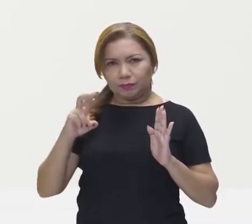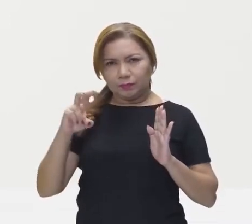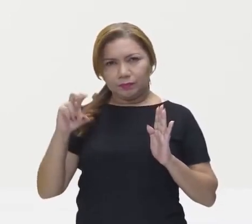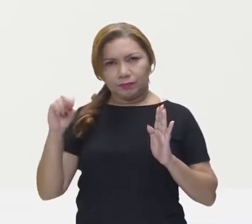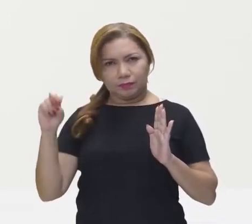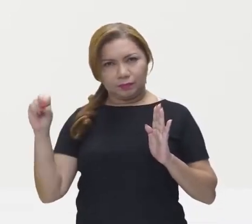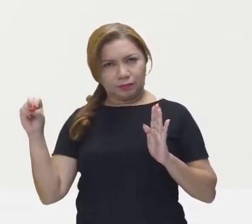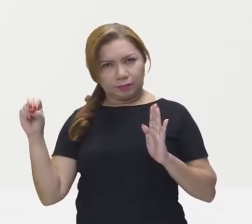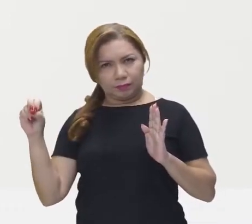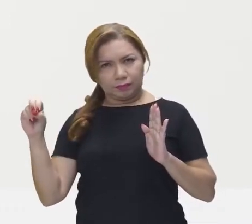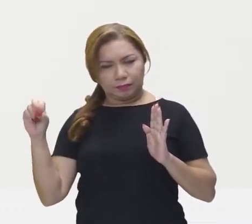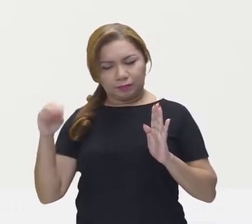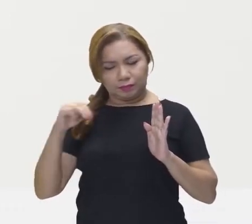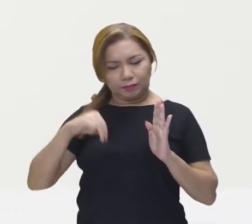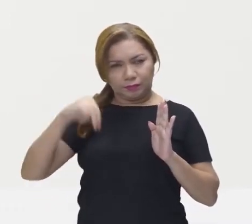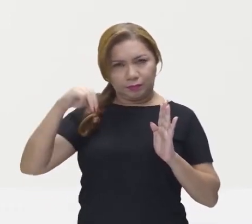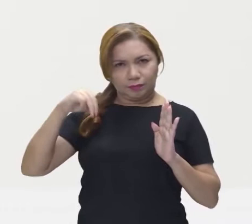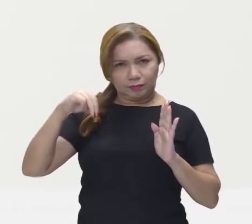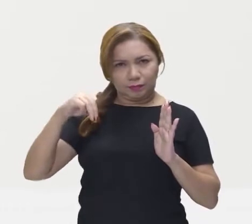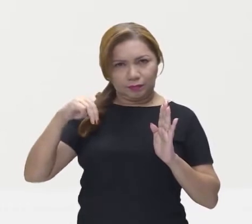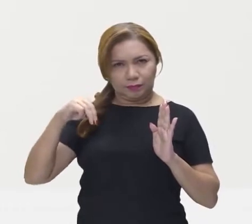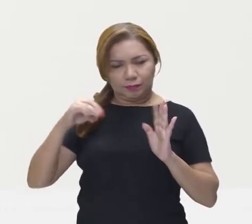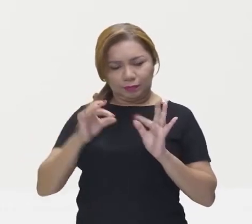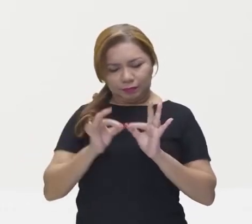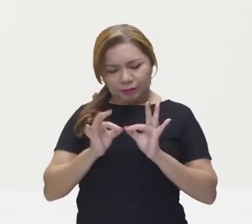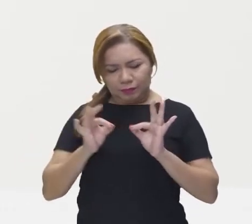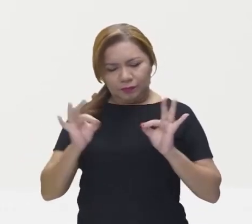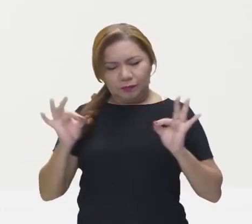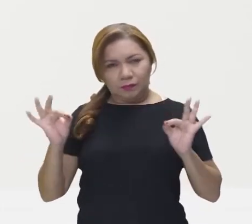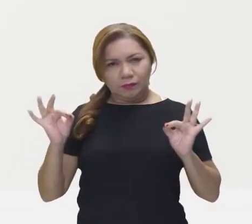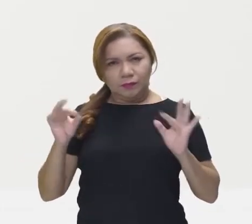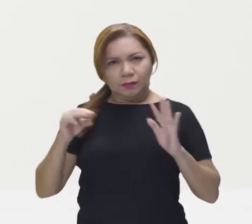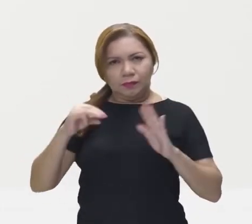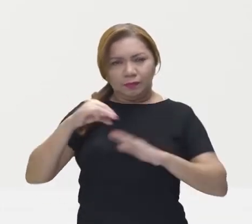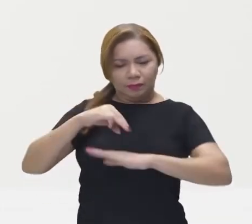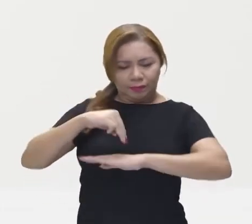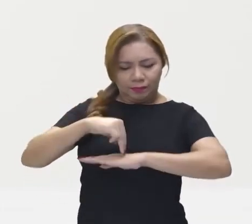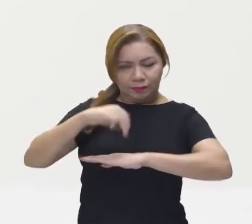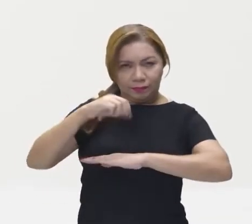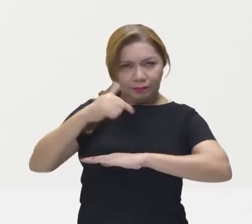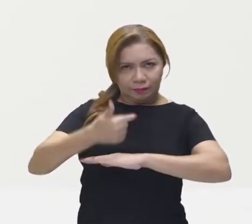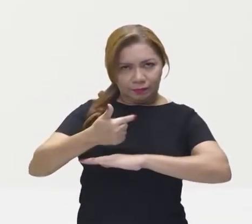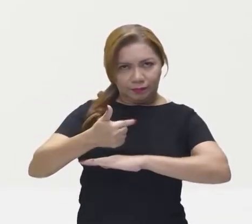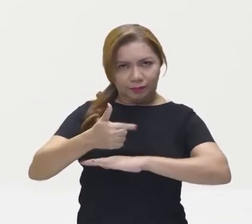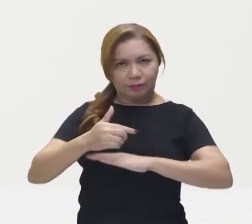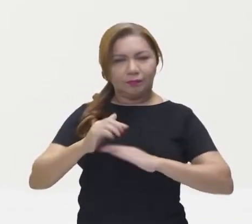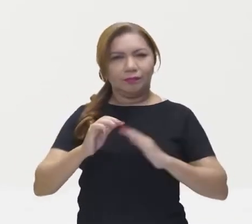2.000, deixa eu ver se eu consigo colocar aqui 2.500, e aqui eu tenho